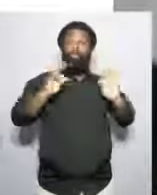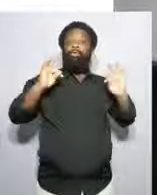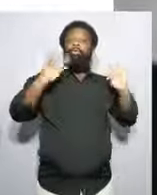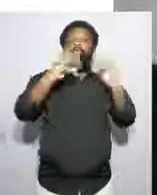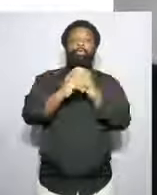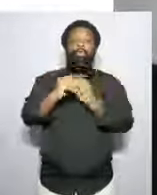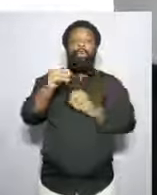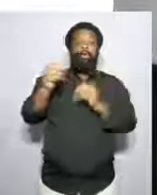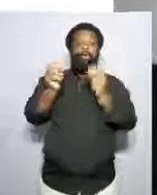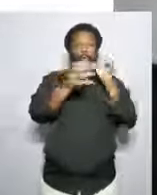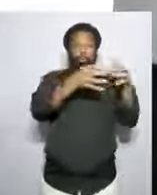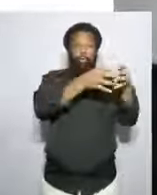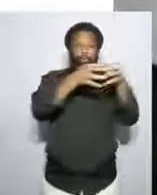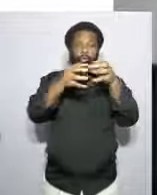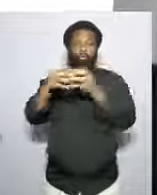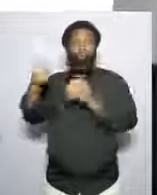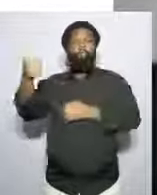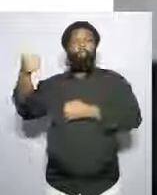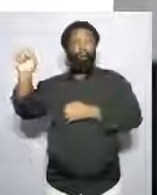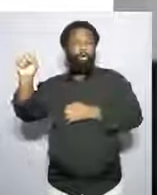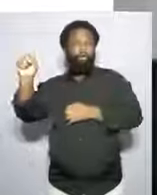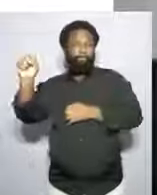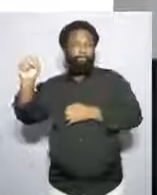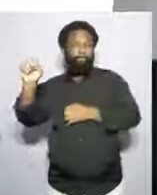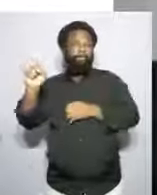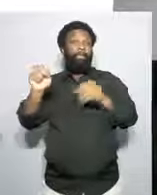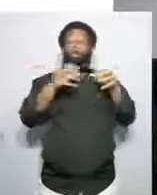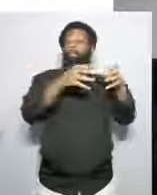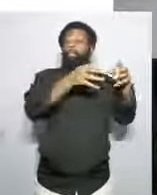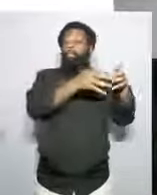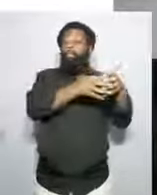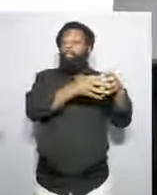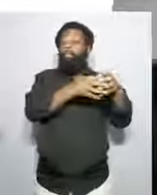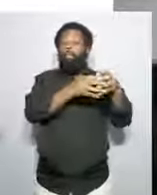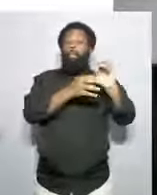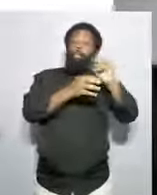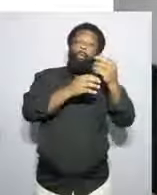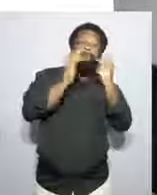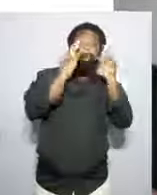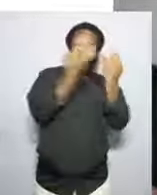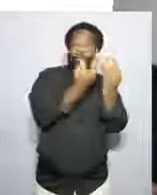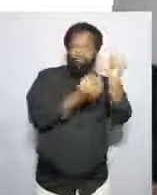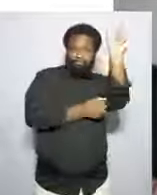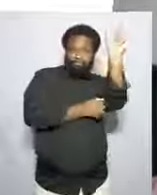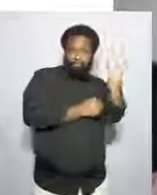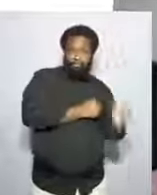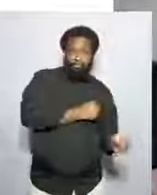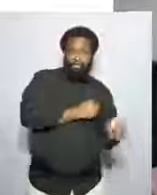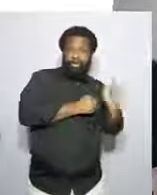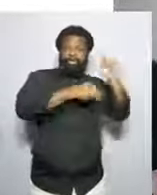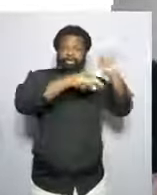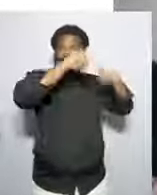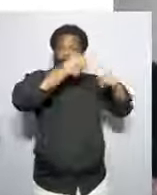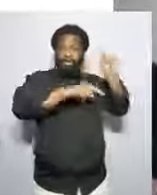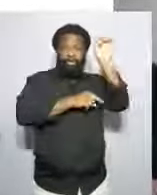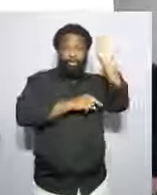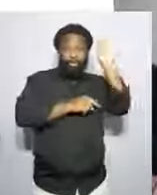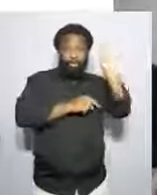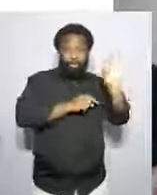tenho esses 18 grupos. Esses grupos, essas famílias, os elementos que